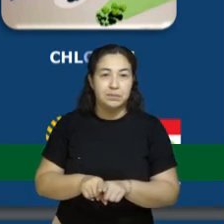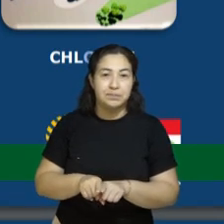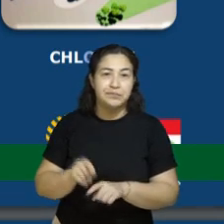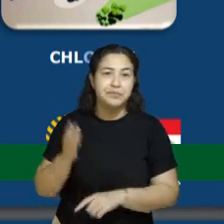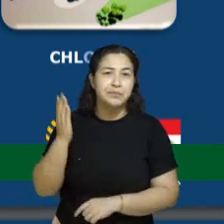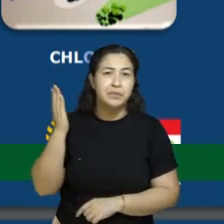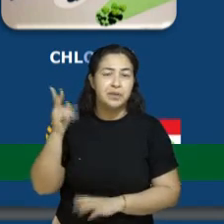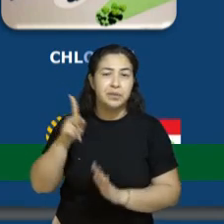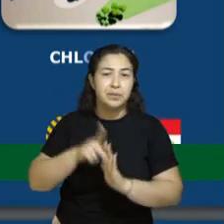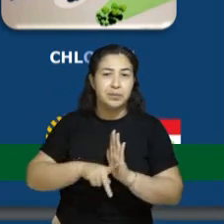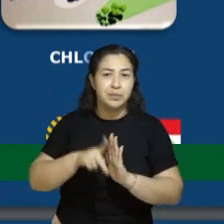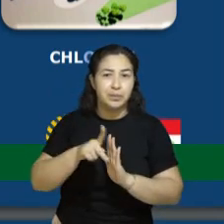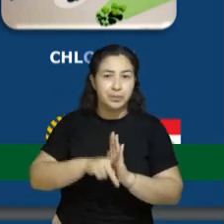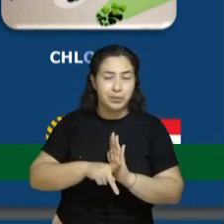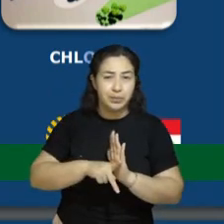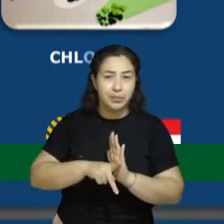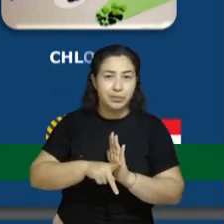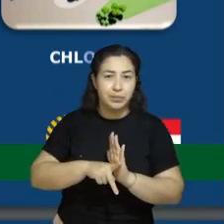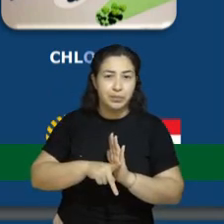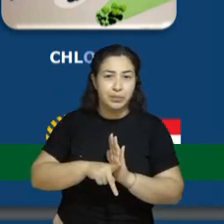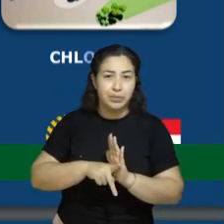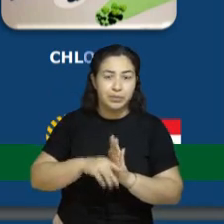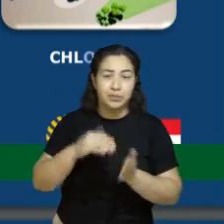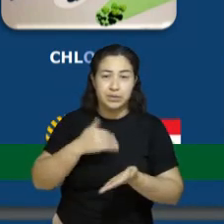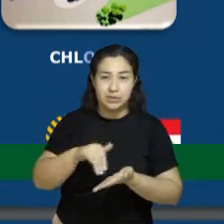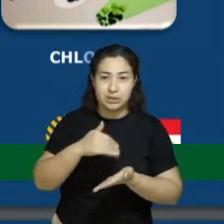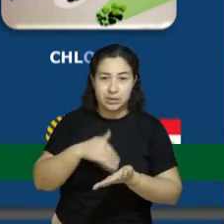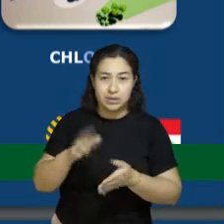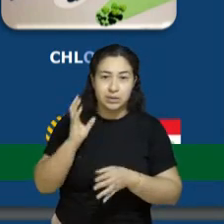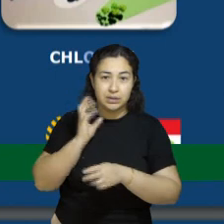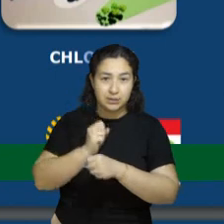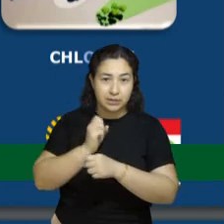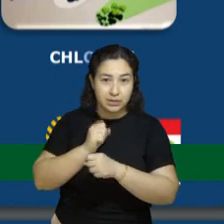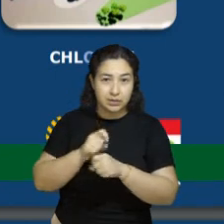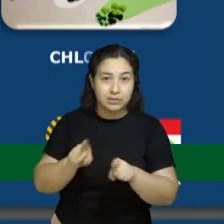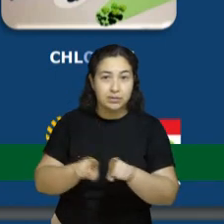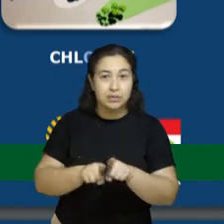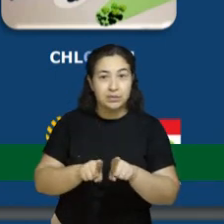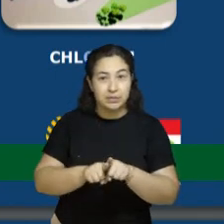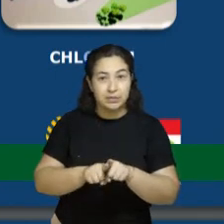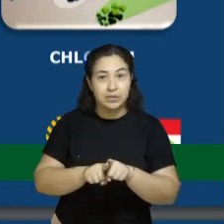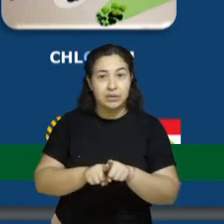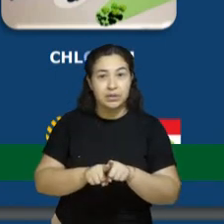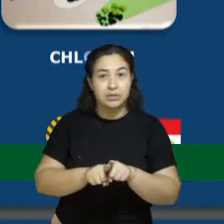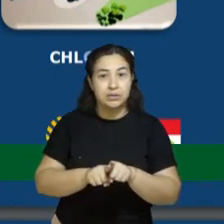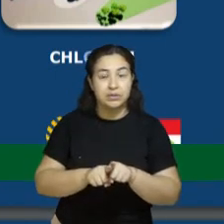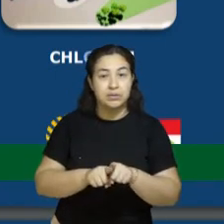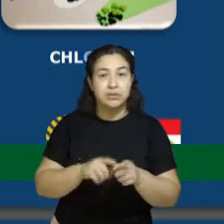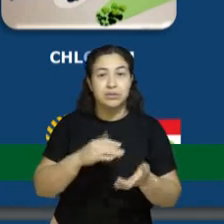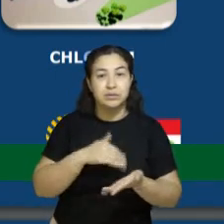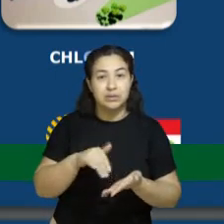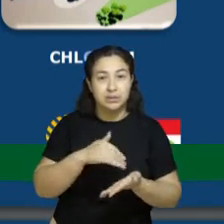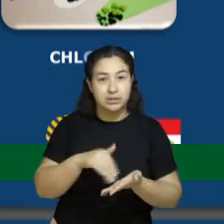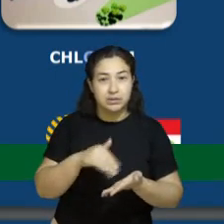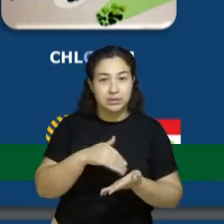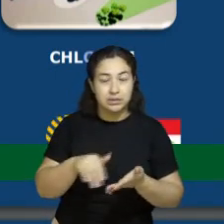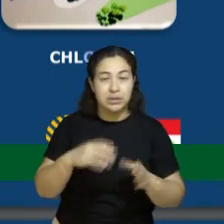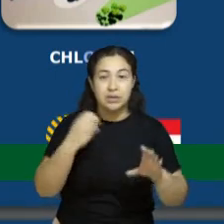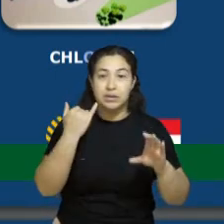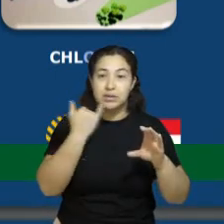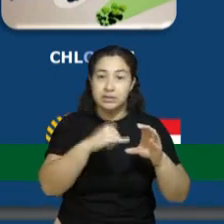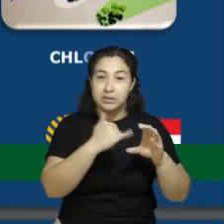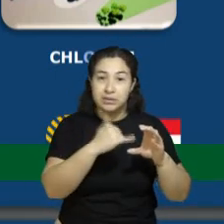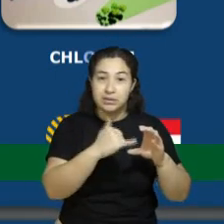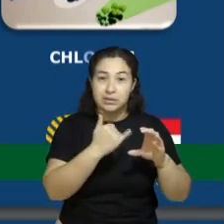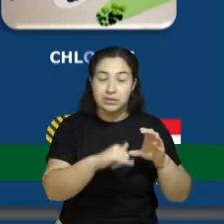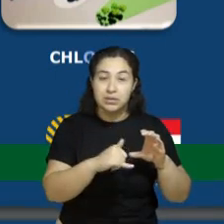é executado entre Secretaria da Fazenda e Indústria e a Secretaria da Fazenda com a Celesc. Então, são